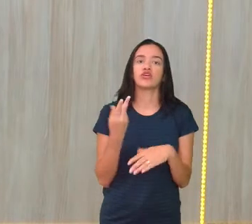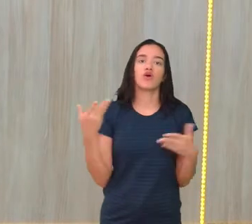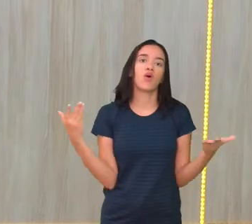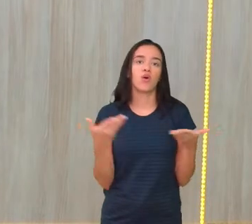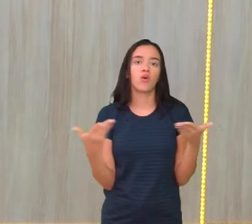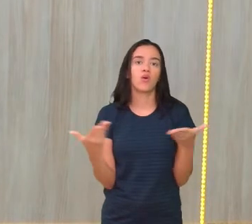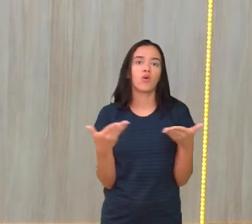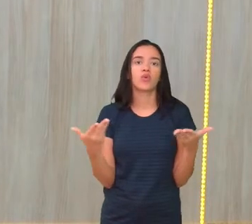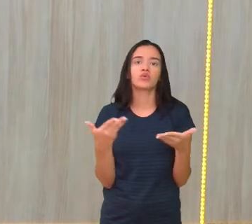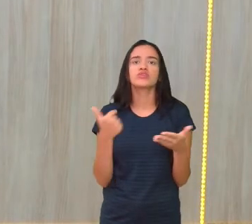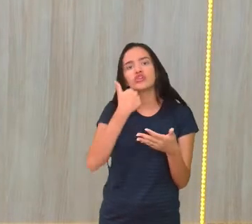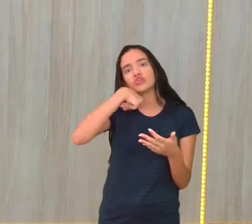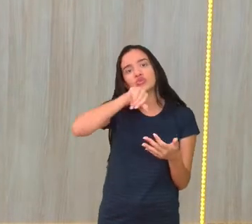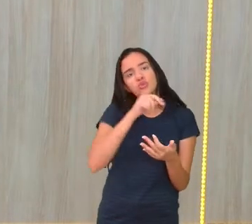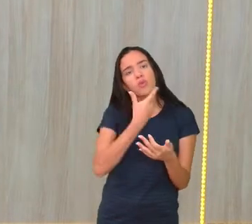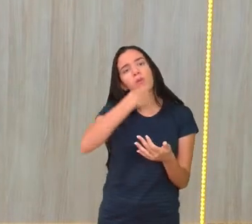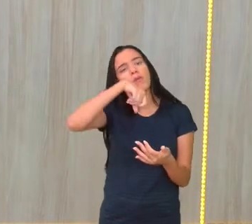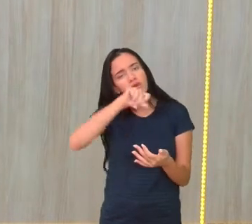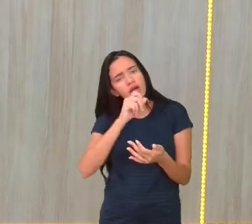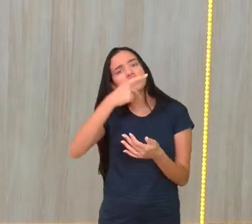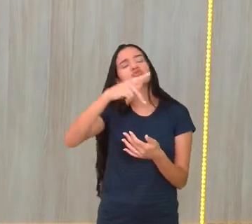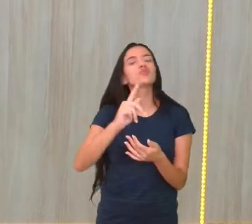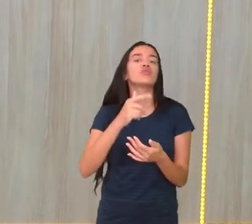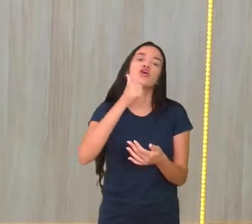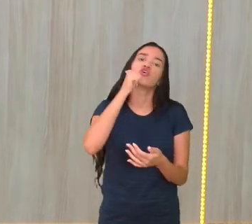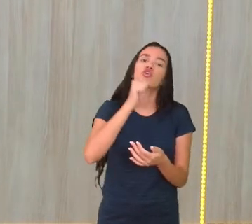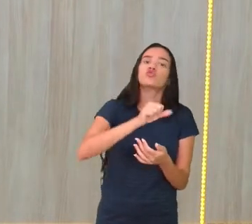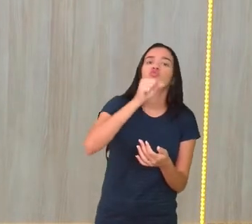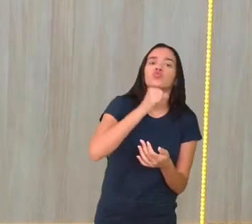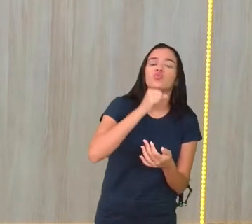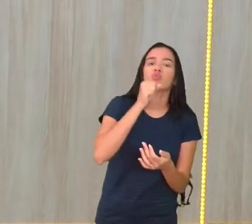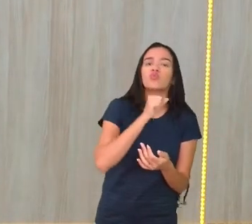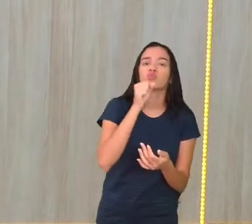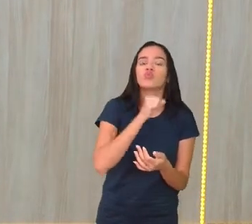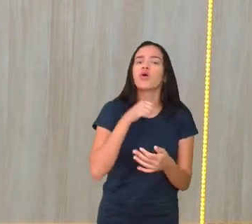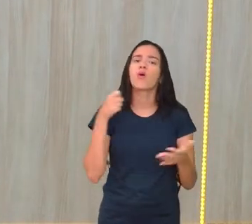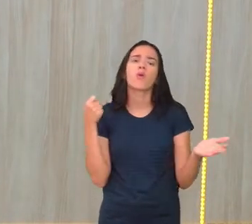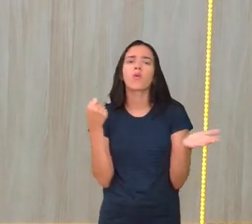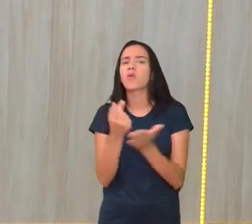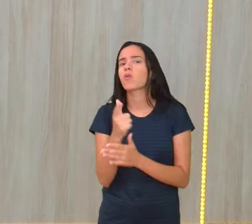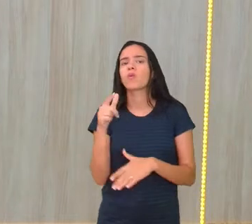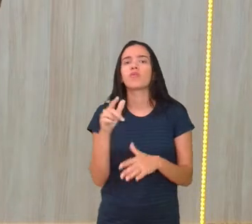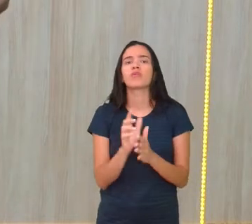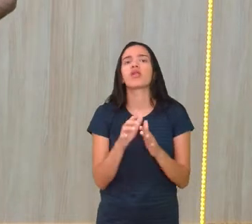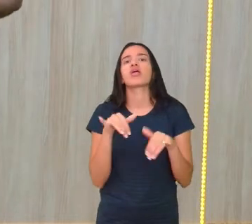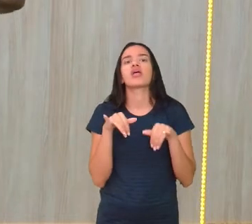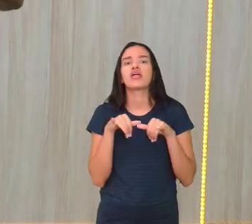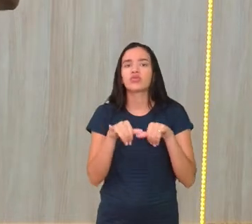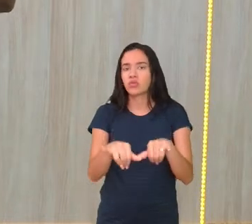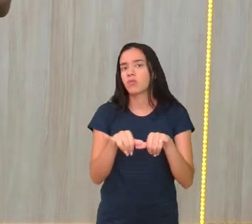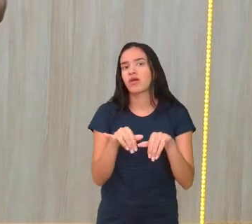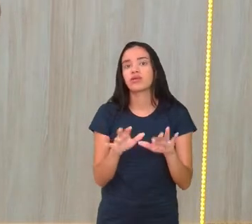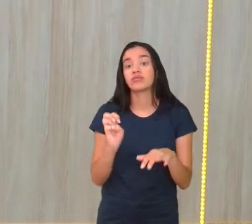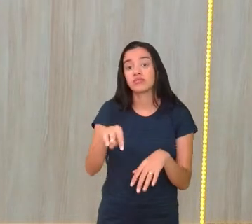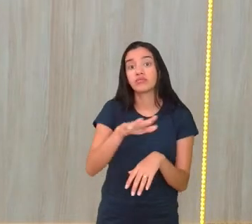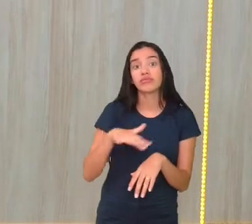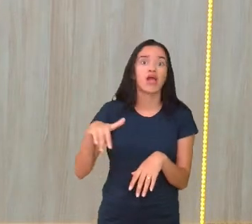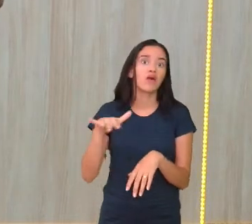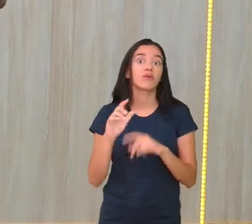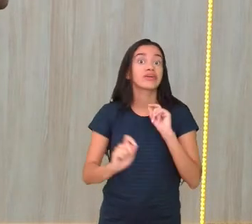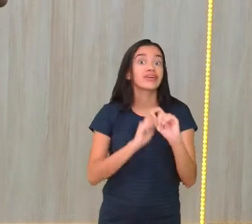hoje seu pai, sua mãe, seu avô, sua avó compra no mercado público.